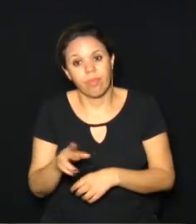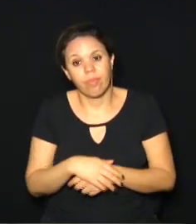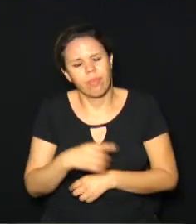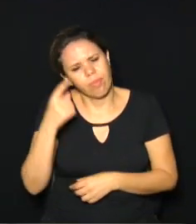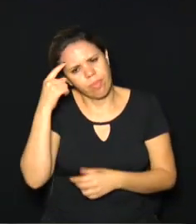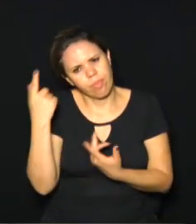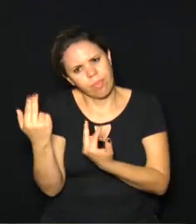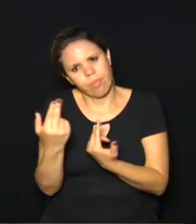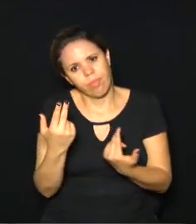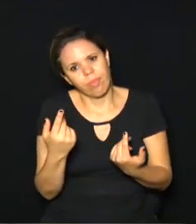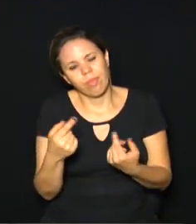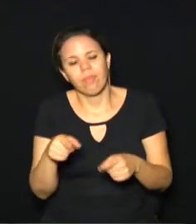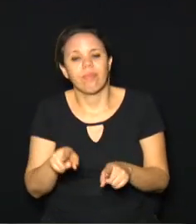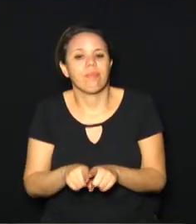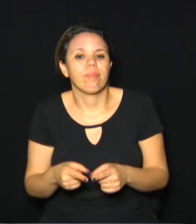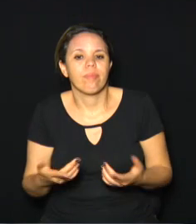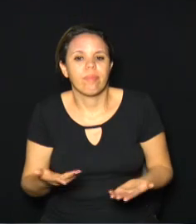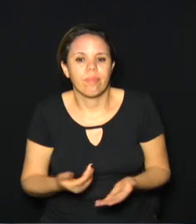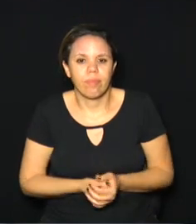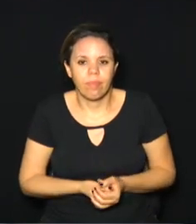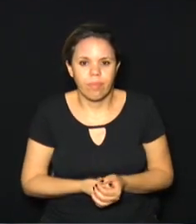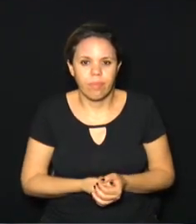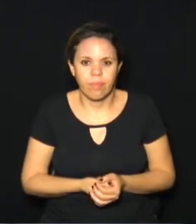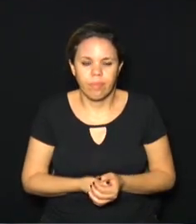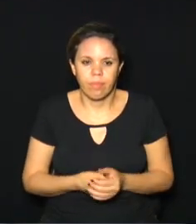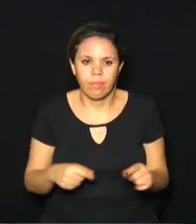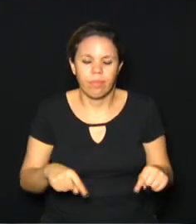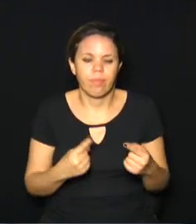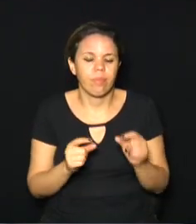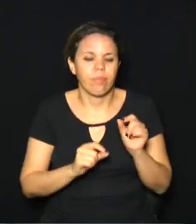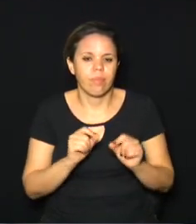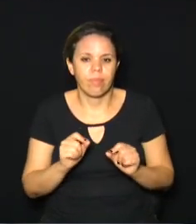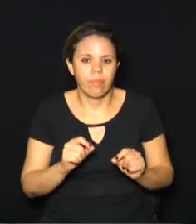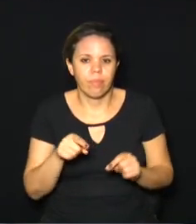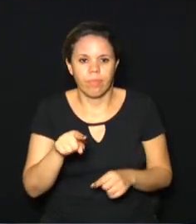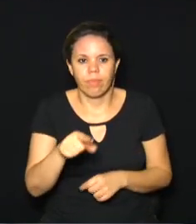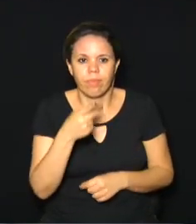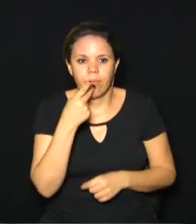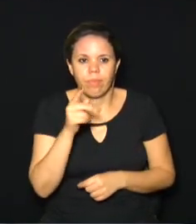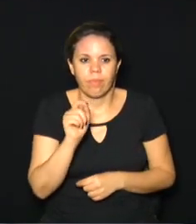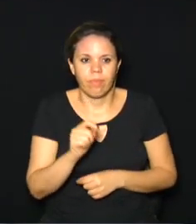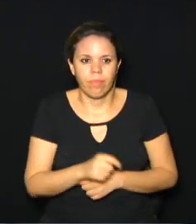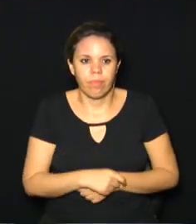pensam assim. Agora, o grande desafio é esse, né? O senhor falou aí.